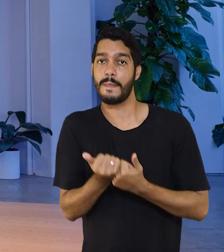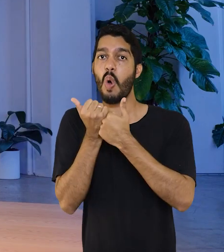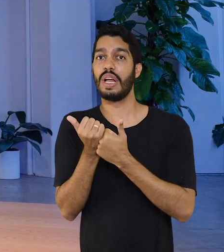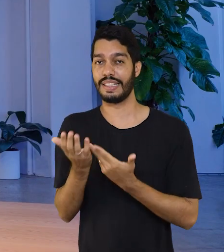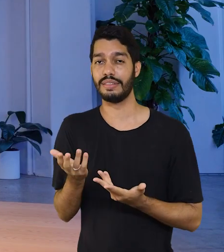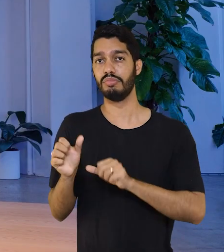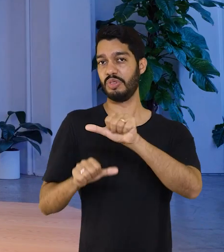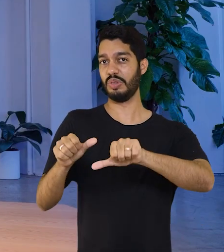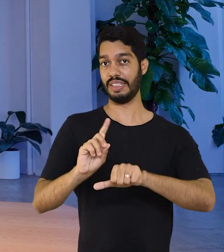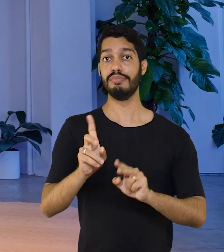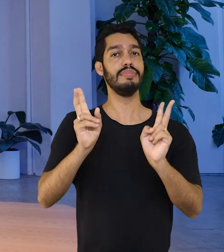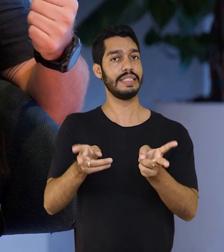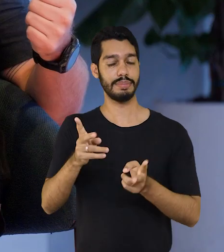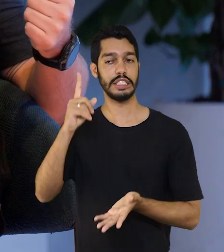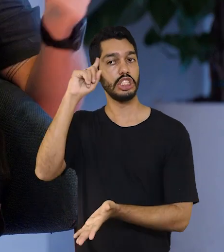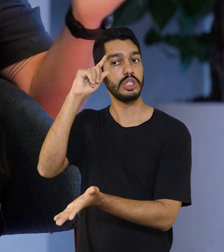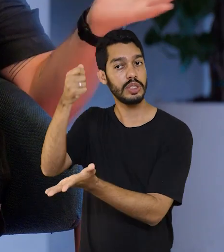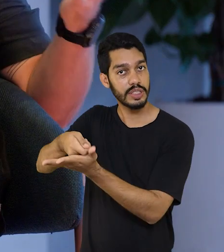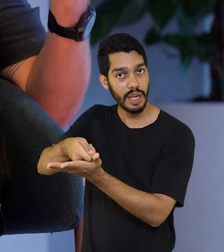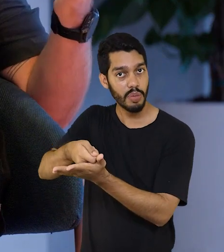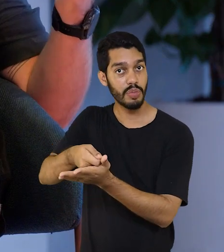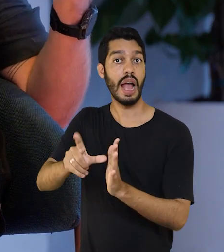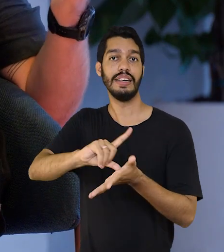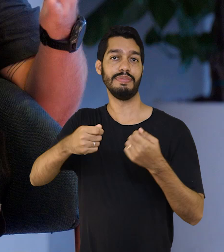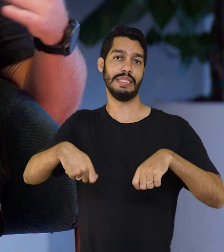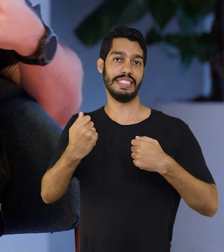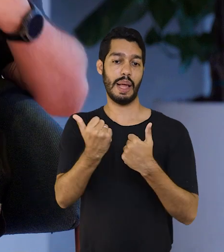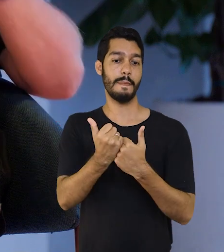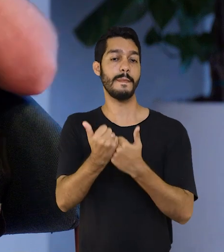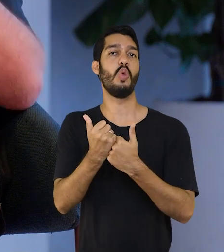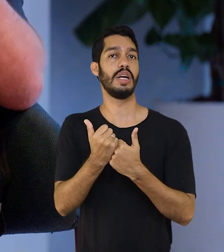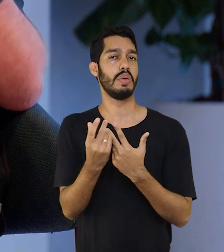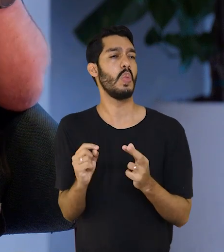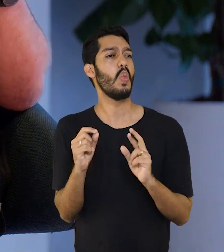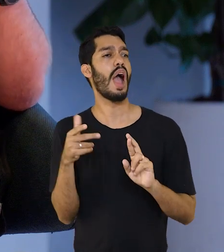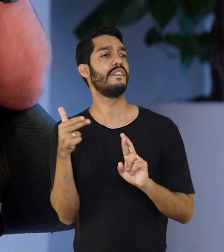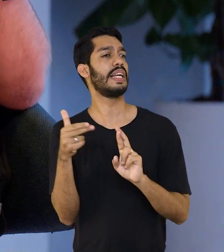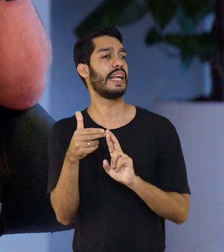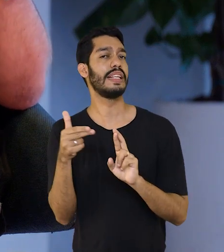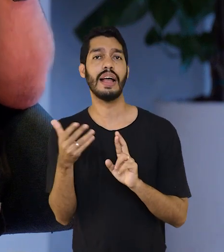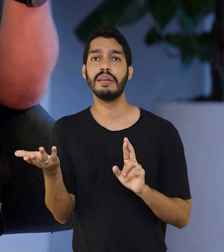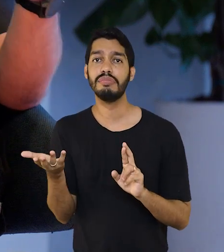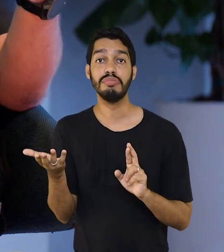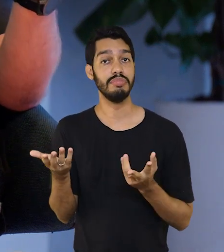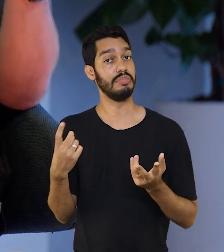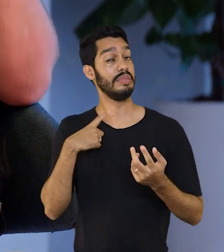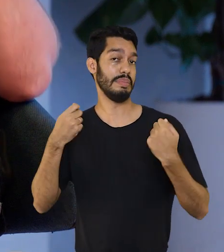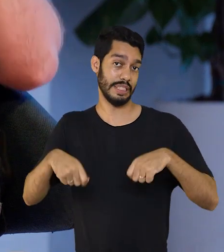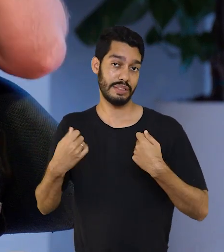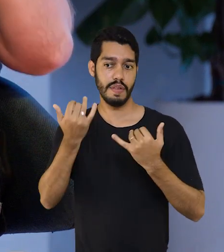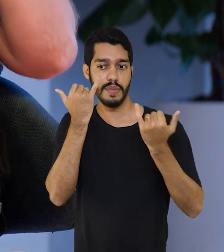tipo de dado para tomar uma melhor decisão, certo? Isso não mudou. Então, acho que toda decisão sempre buscou